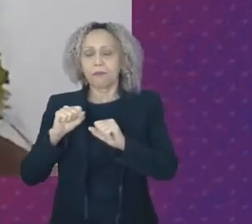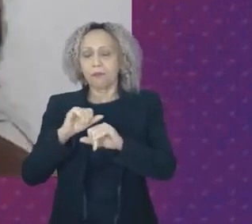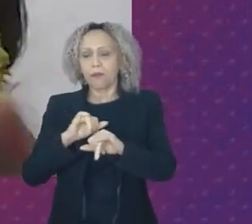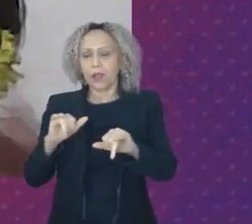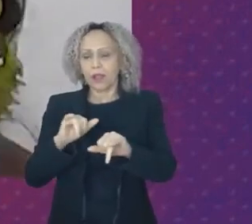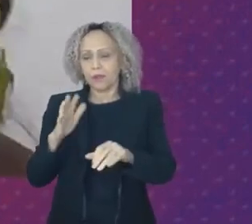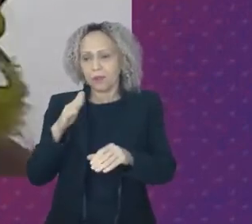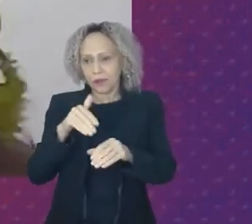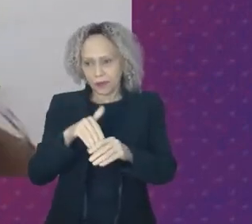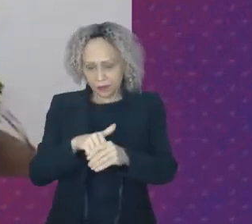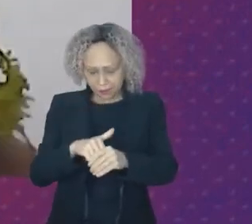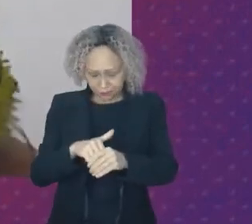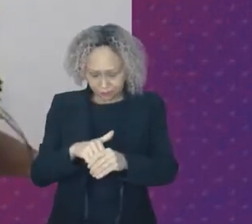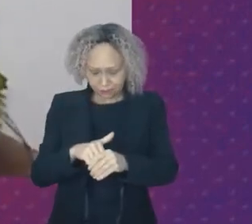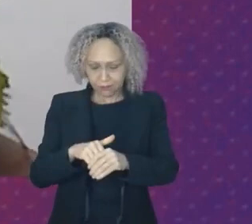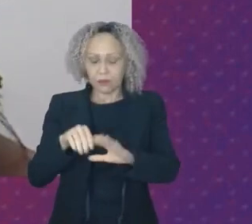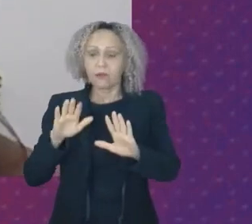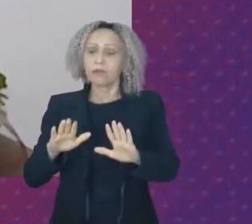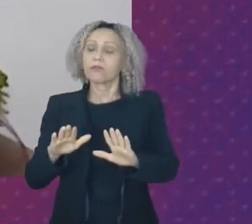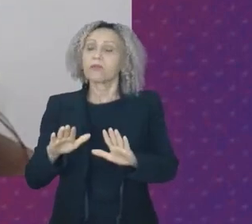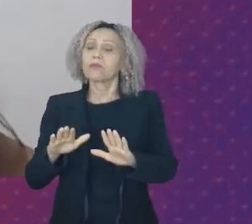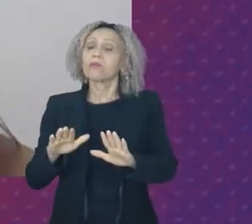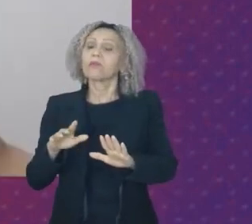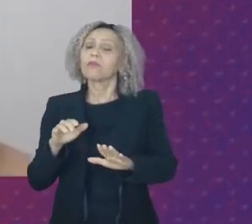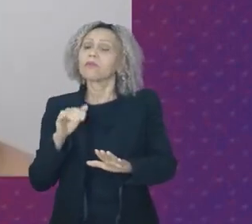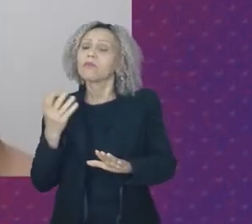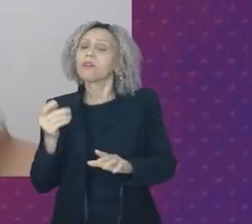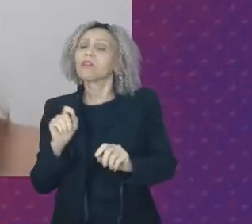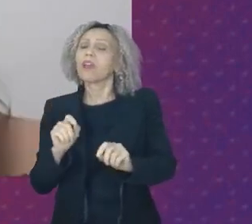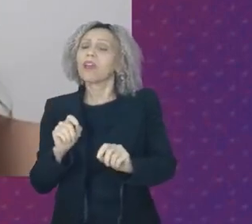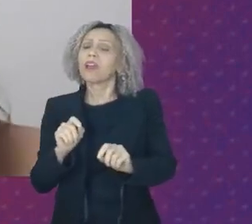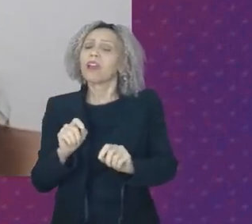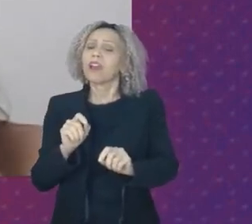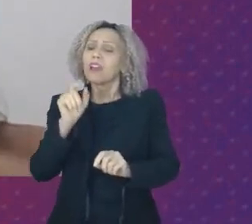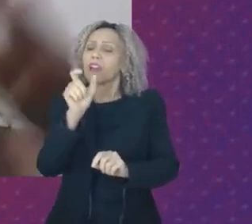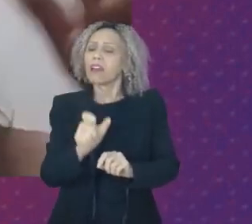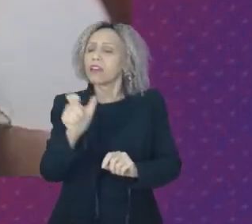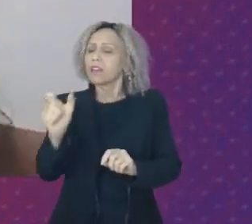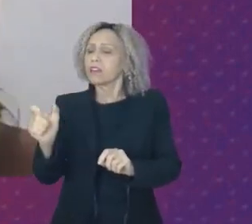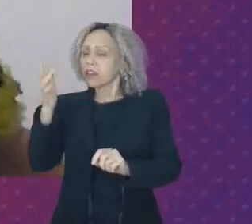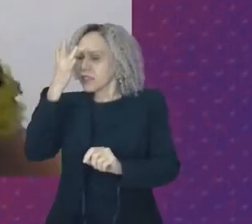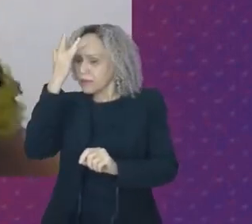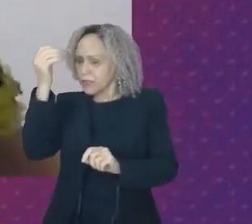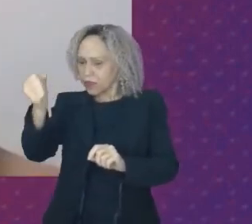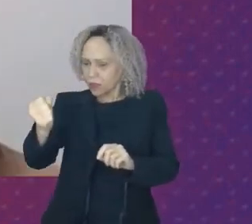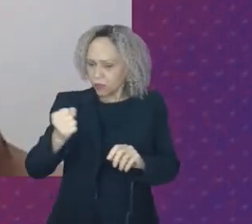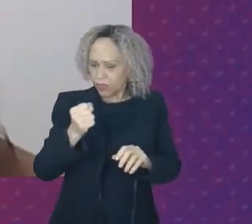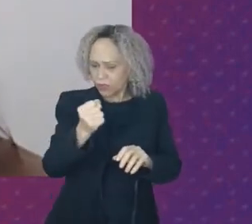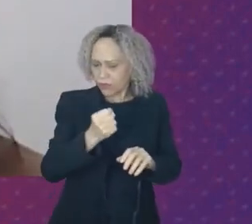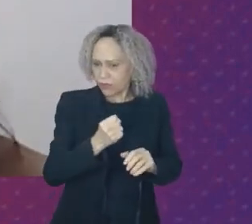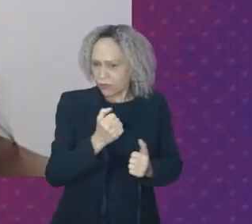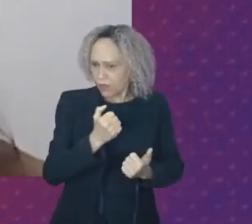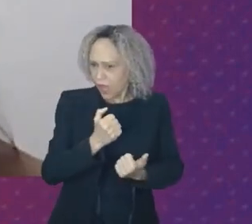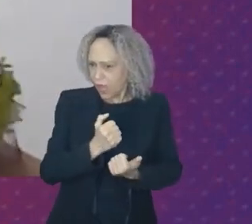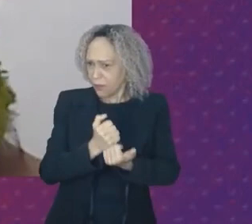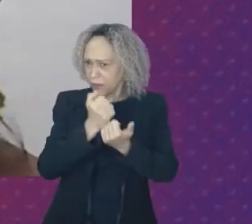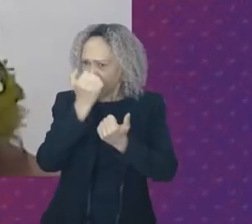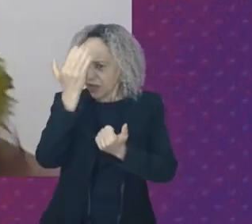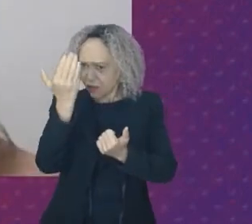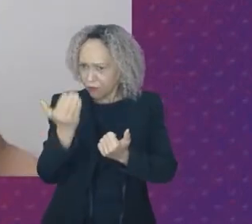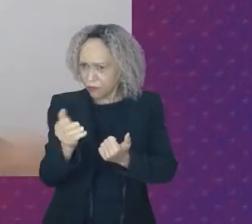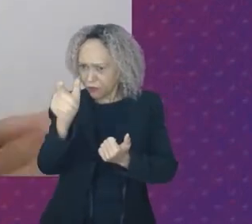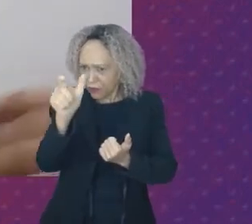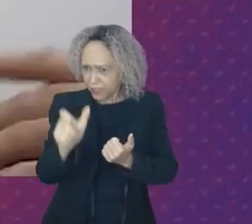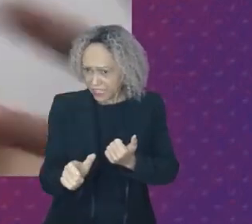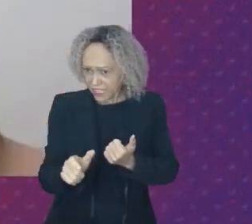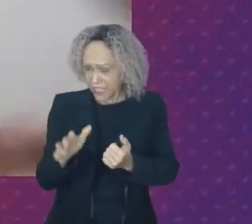entender quem vai caminhar com você nesse processo. Né? Quem são as pessoas que vão entrar em campo com você nessa